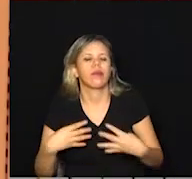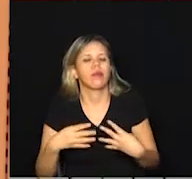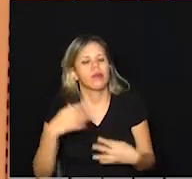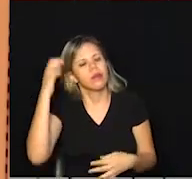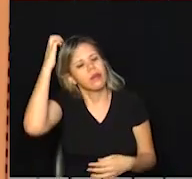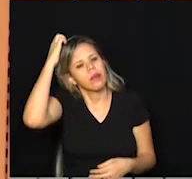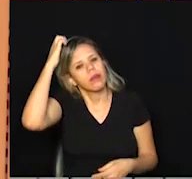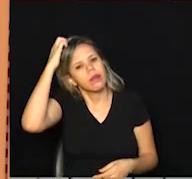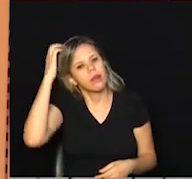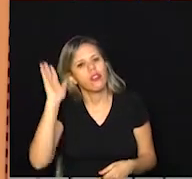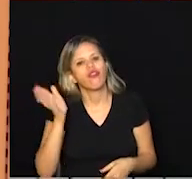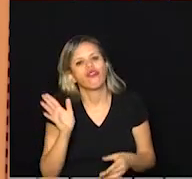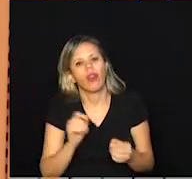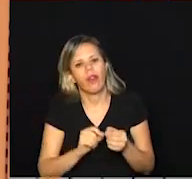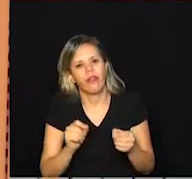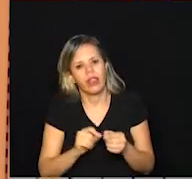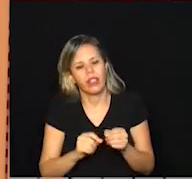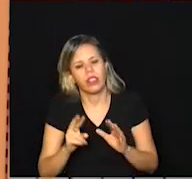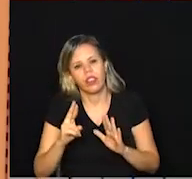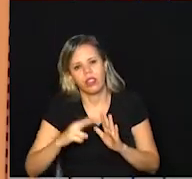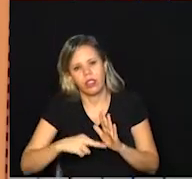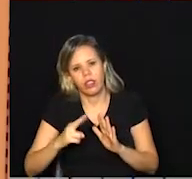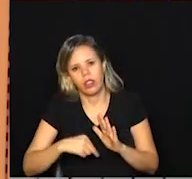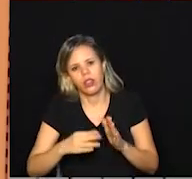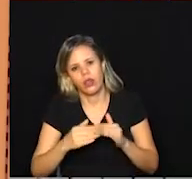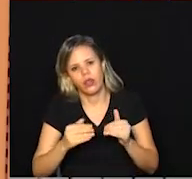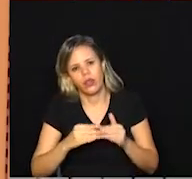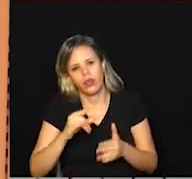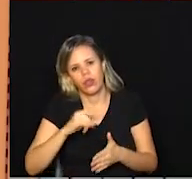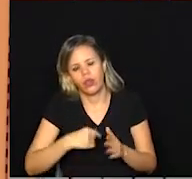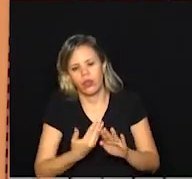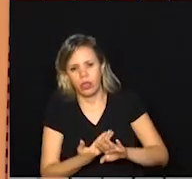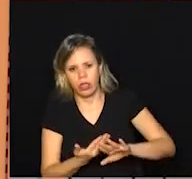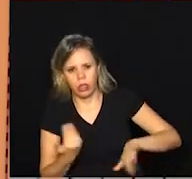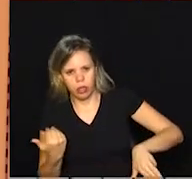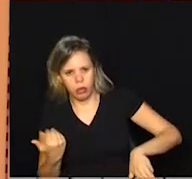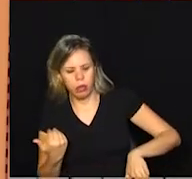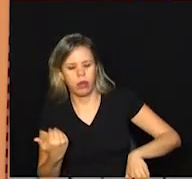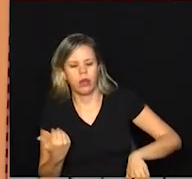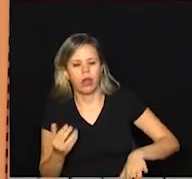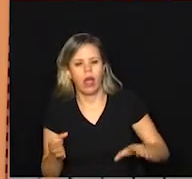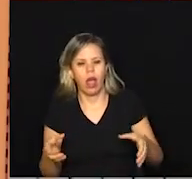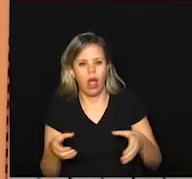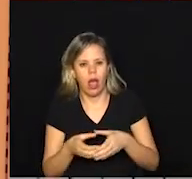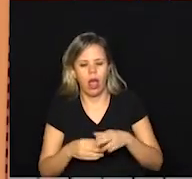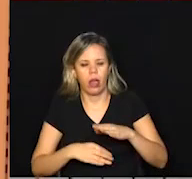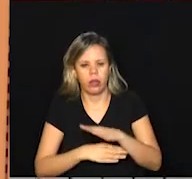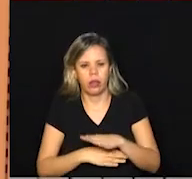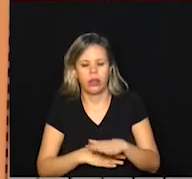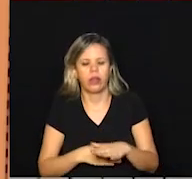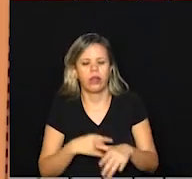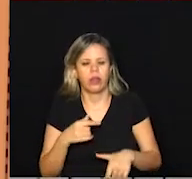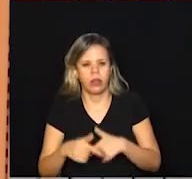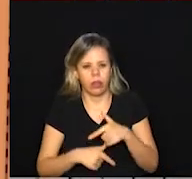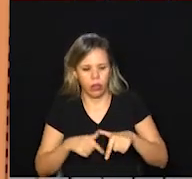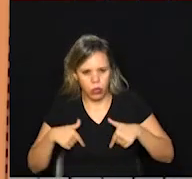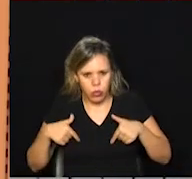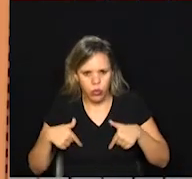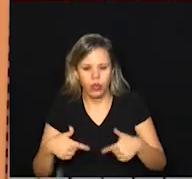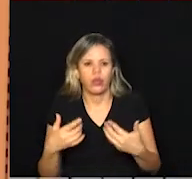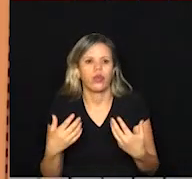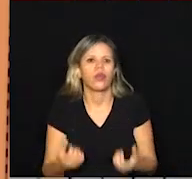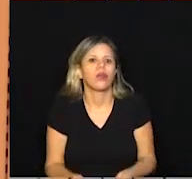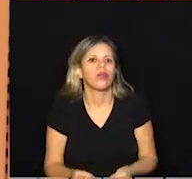nós já fizemos não sei que elemento isoladamente mas a comissão tomará a iniciativa de